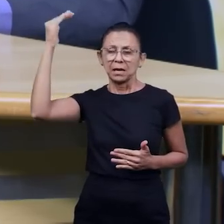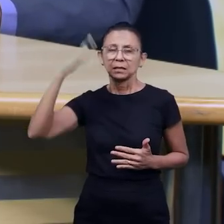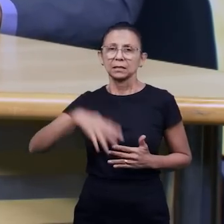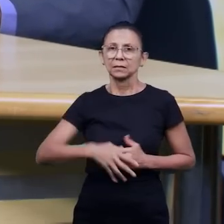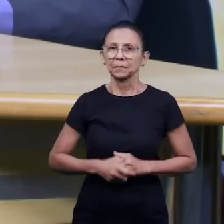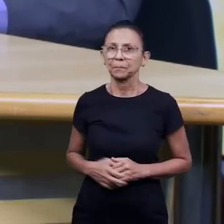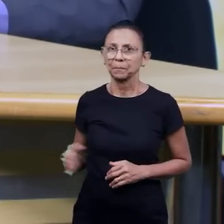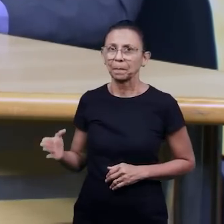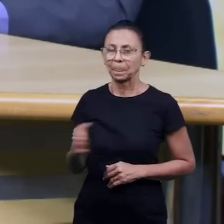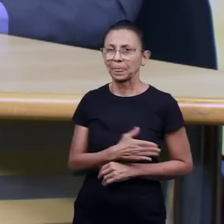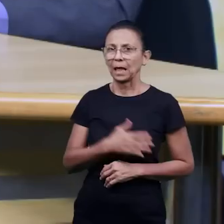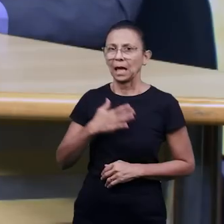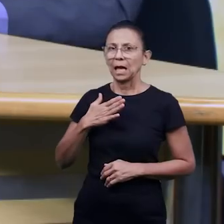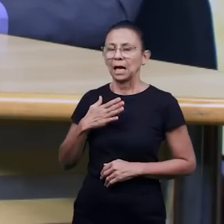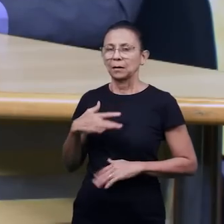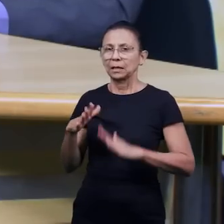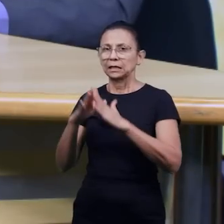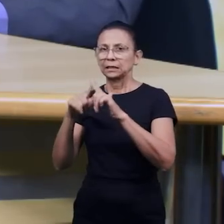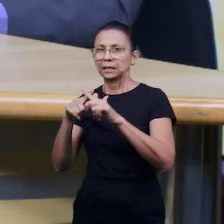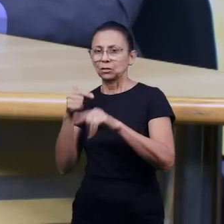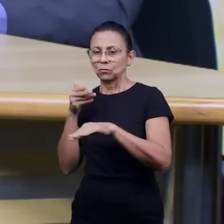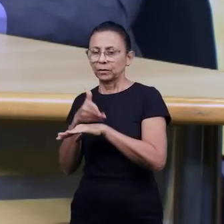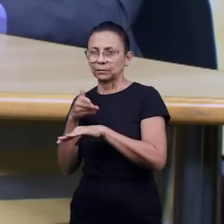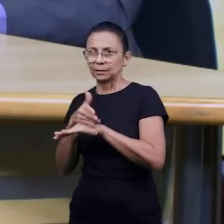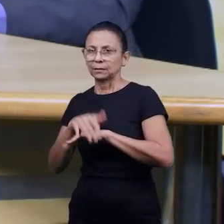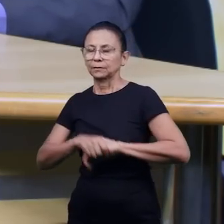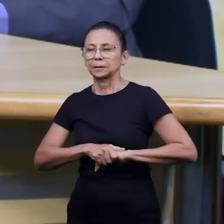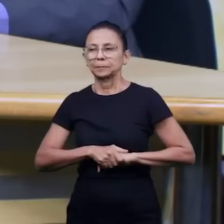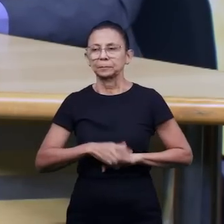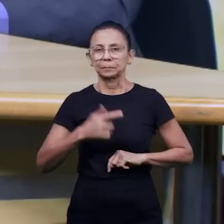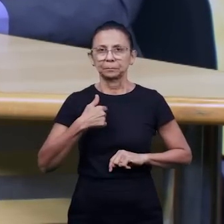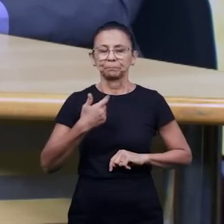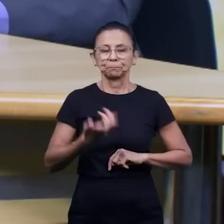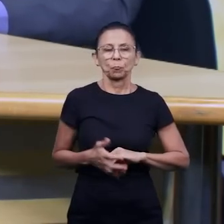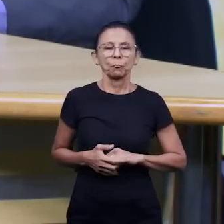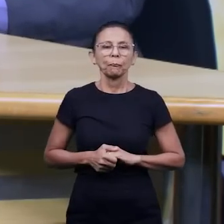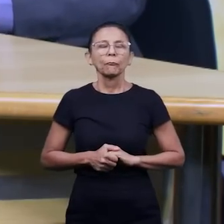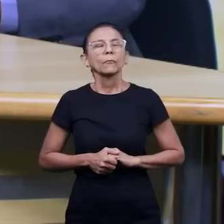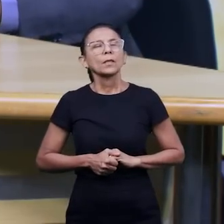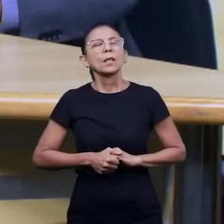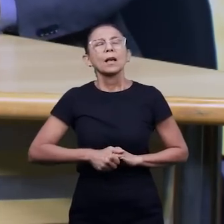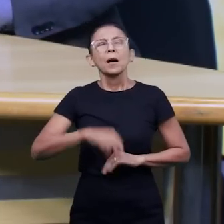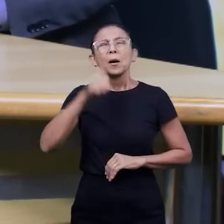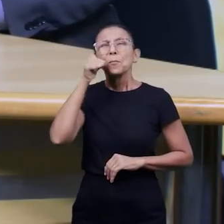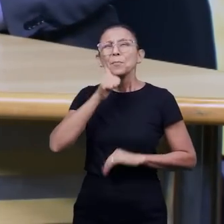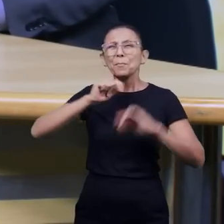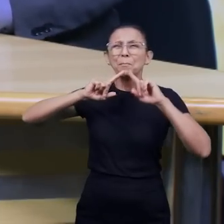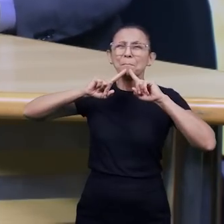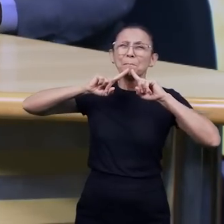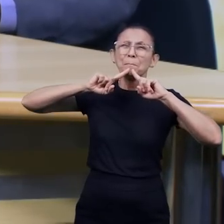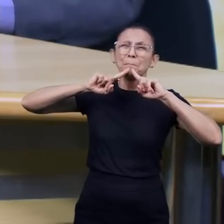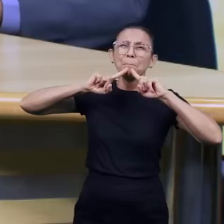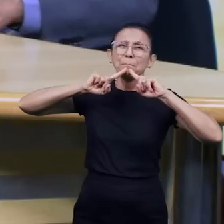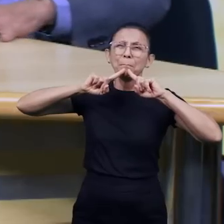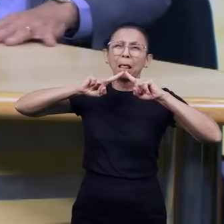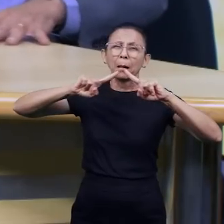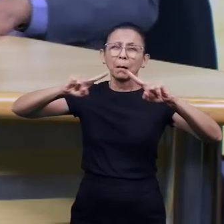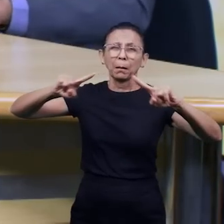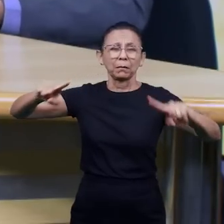Por que o murmurador é idólatra? Porque ele valoriza a si mesmo, ele não aprendeu a negar a si mesmo, entendeu? E